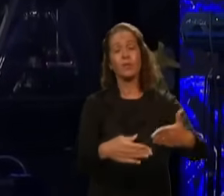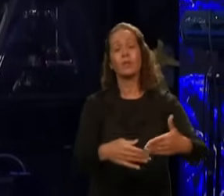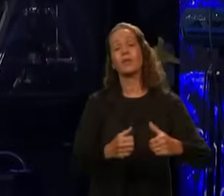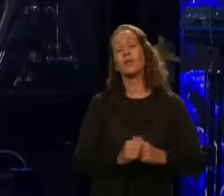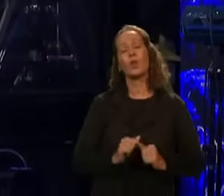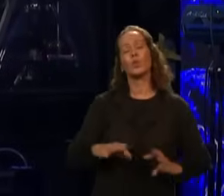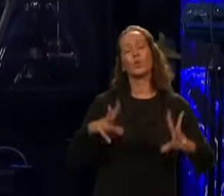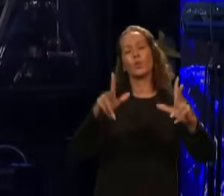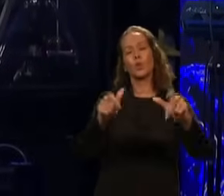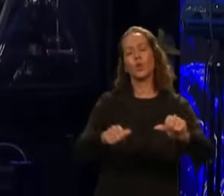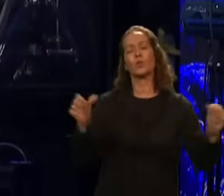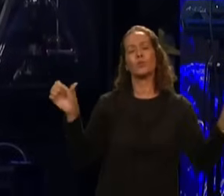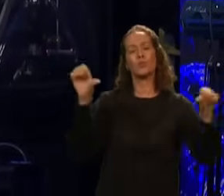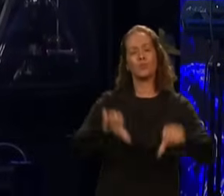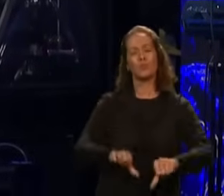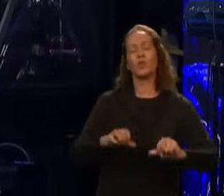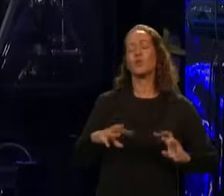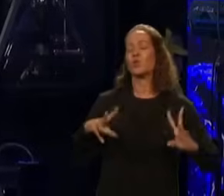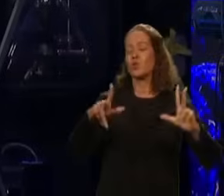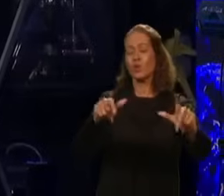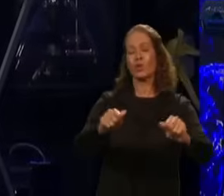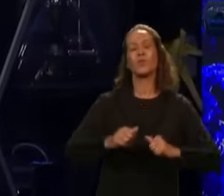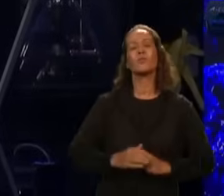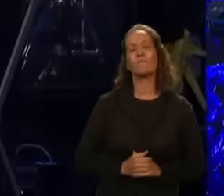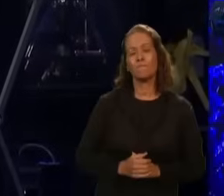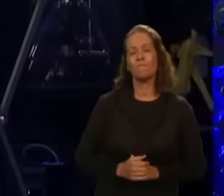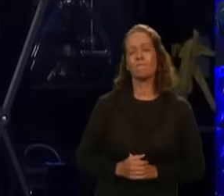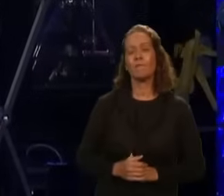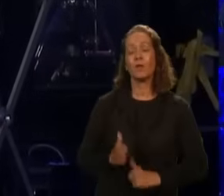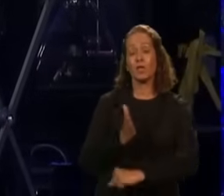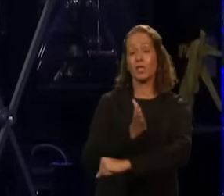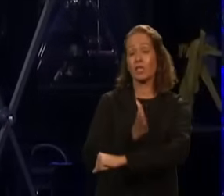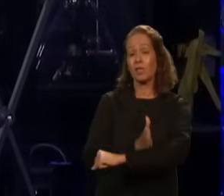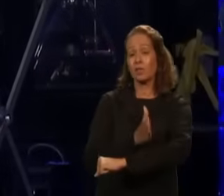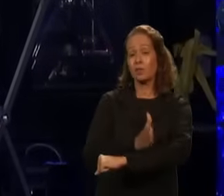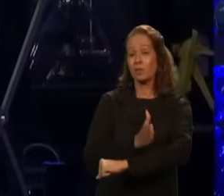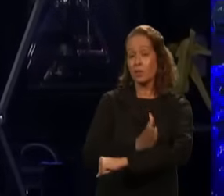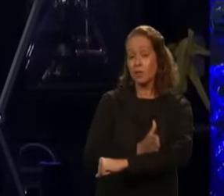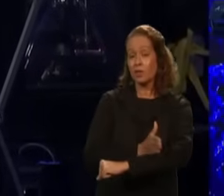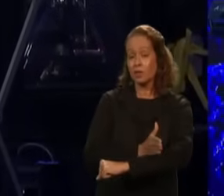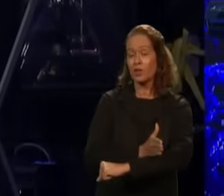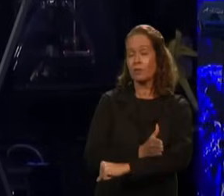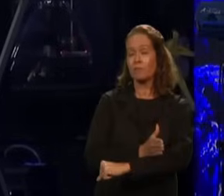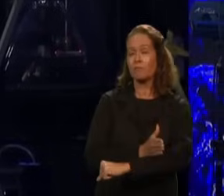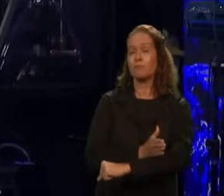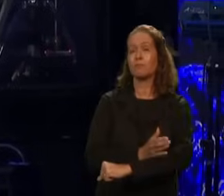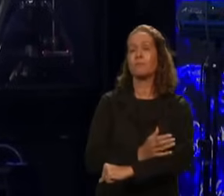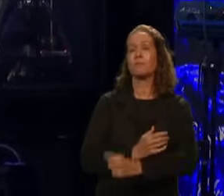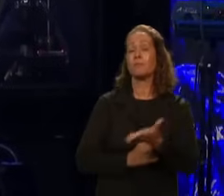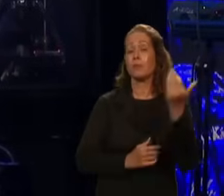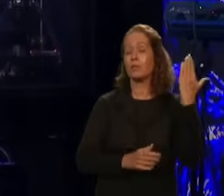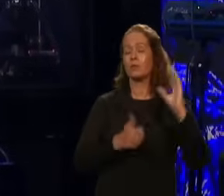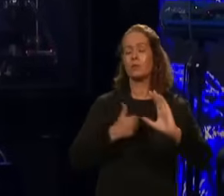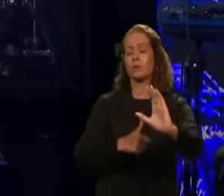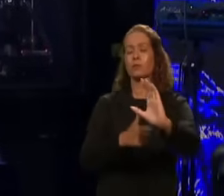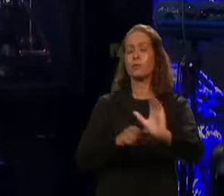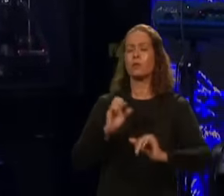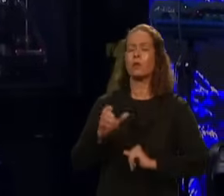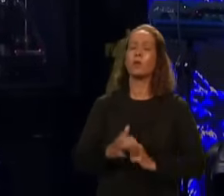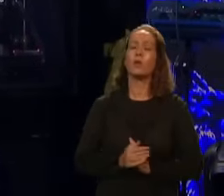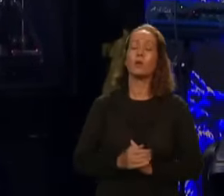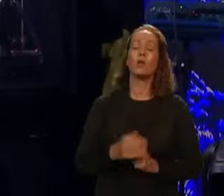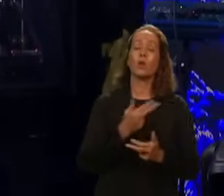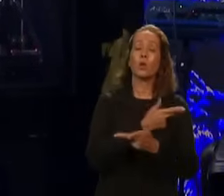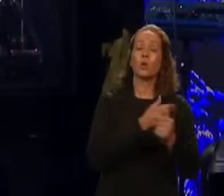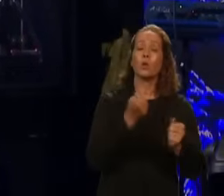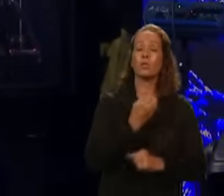junto. Não tem essa. A Idade Média, na Idade Média, o cristianismo era assim, ó: coisas boas